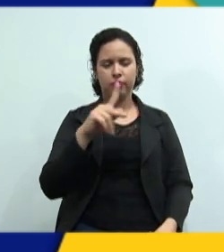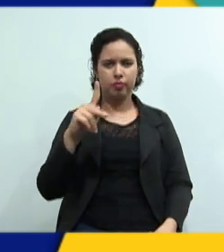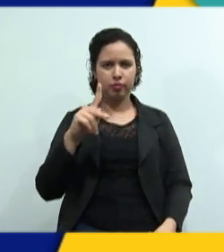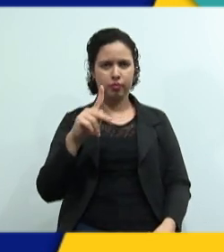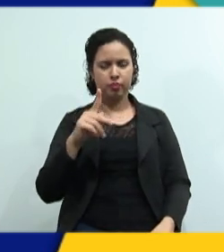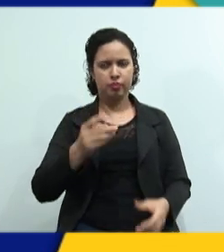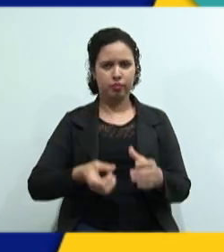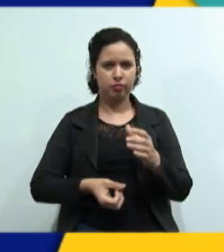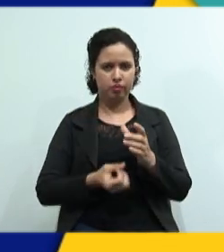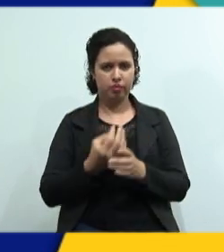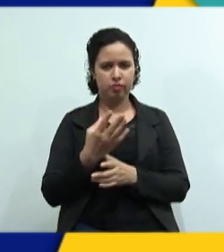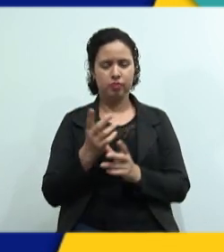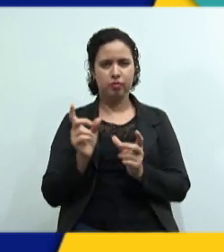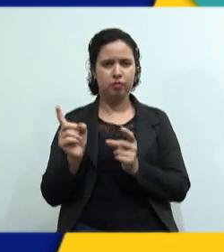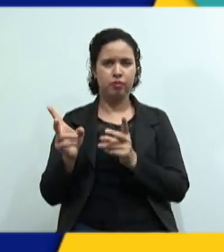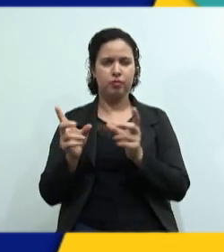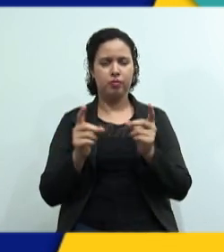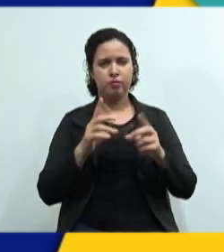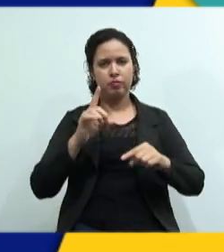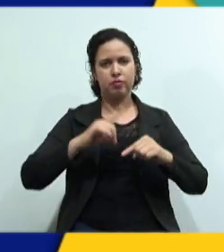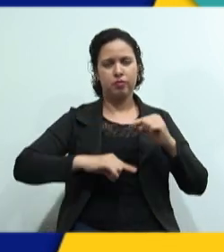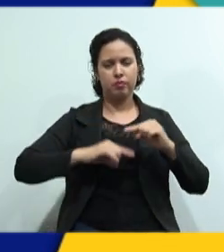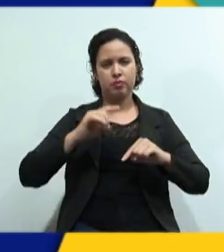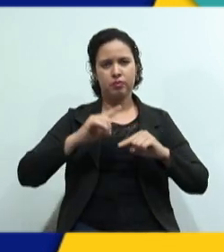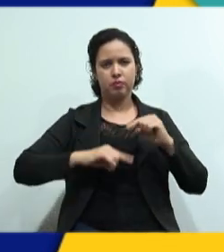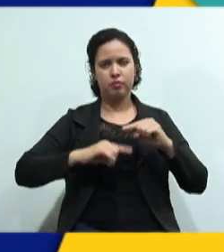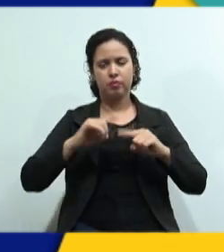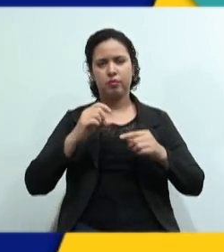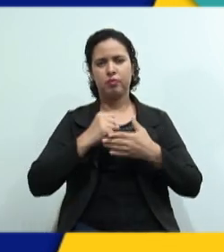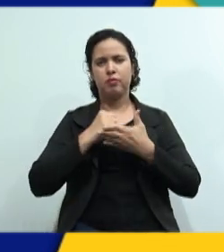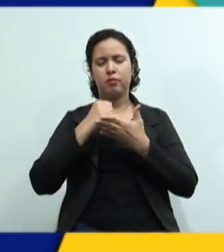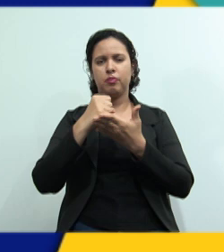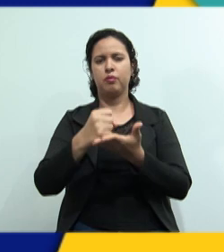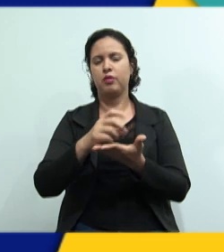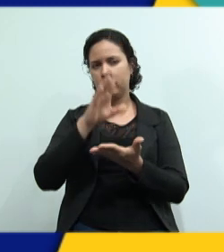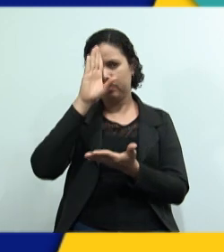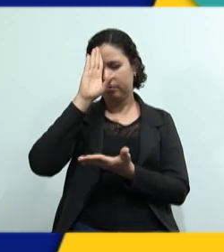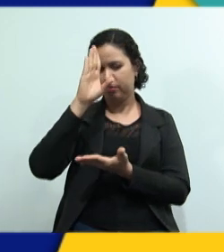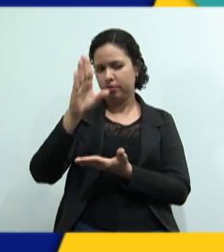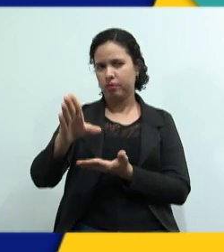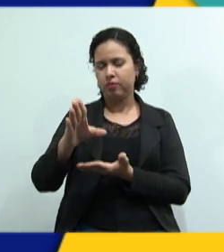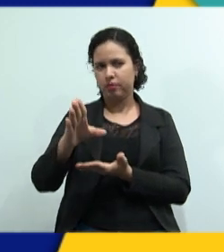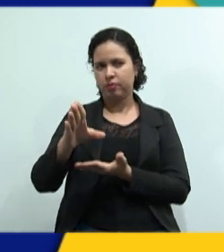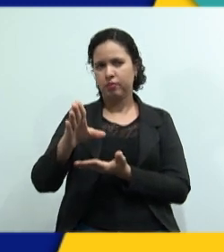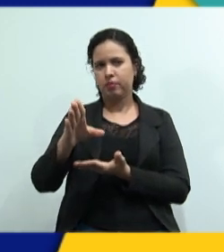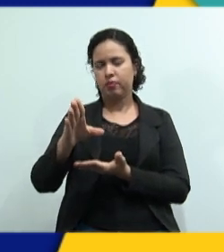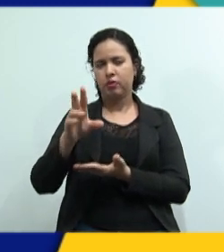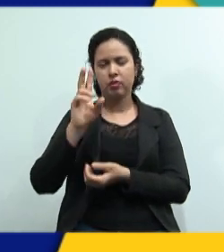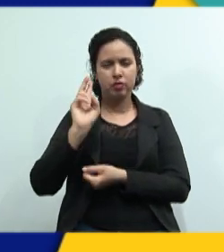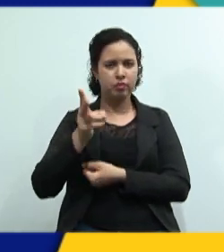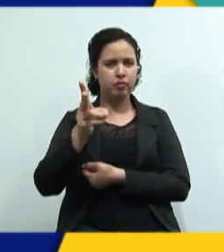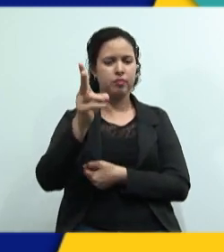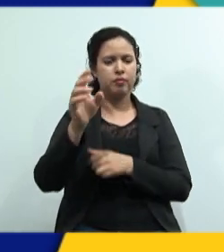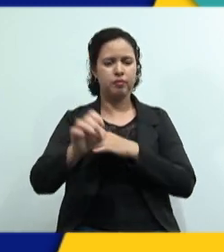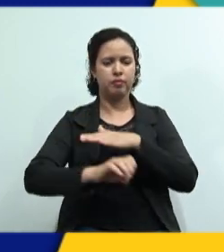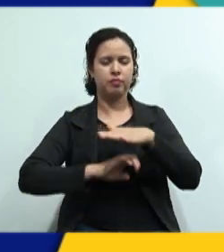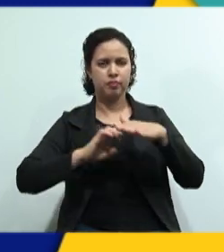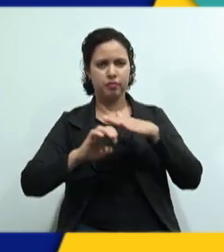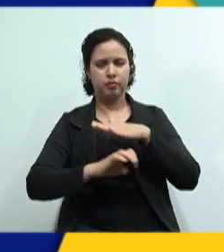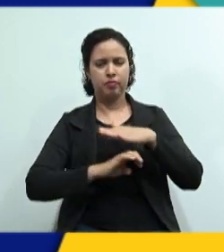preço de venda dos seus produtos adequadamente influencia diretamente na sobrevivência e crescimento da